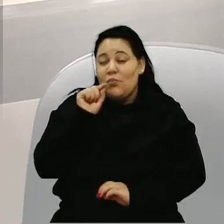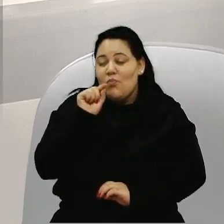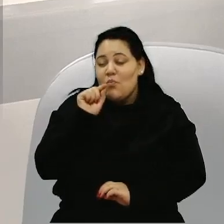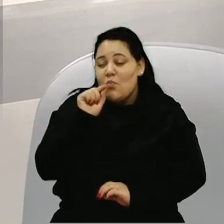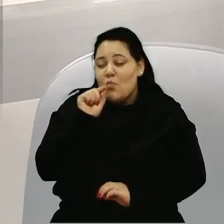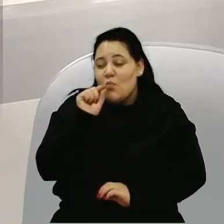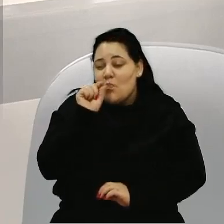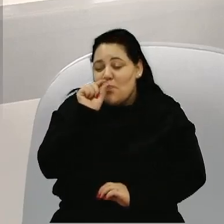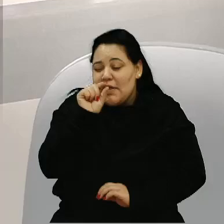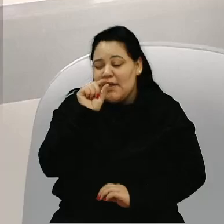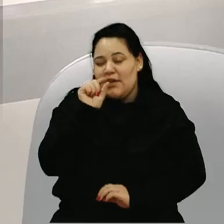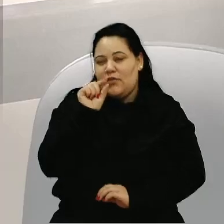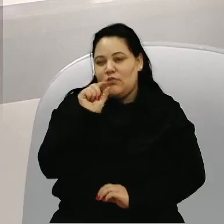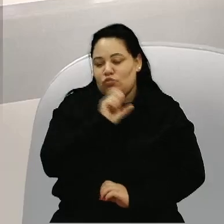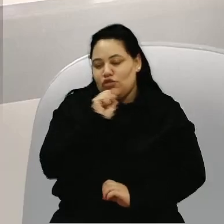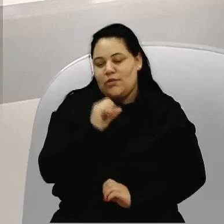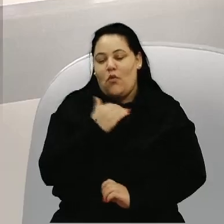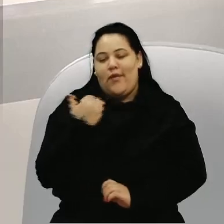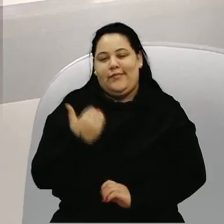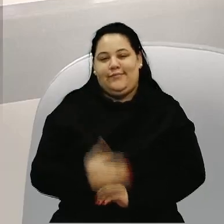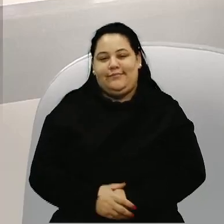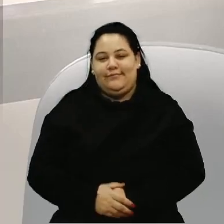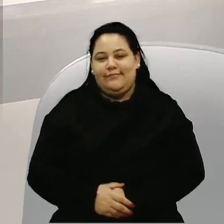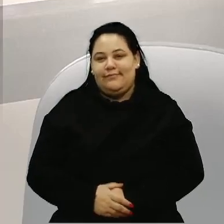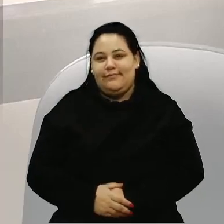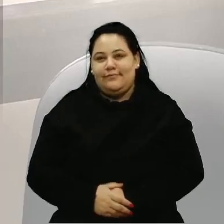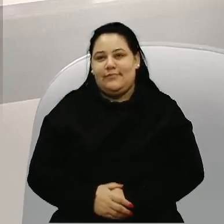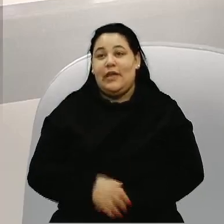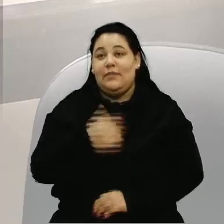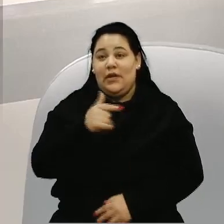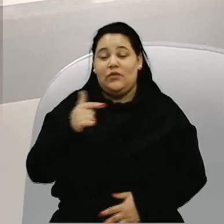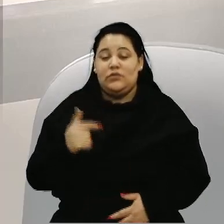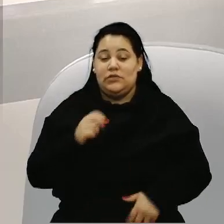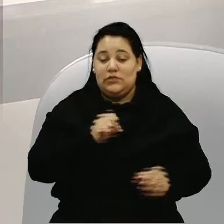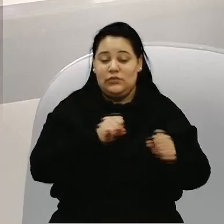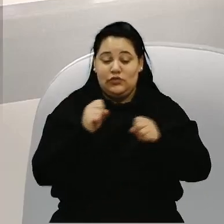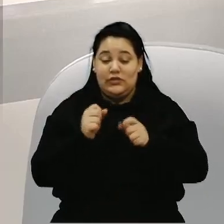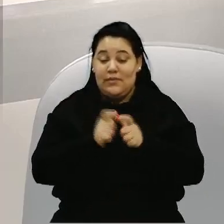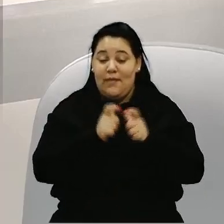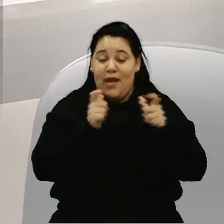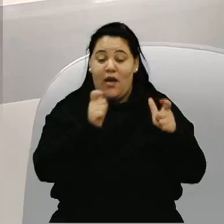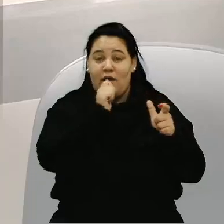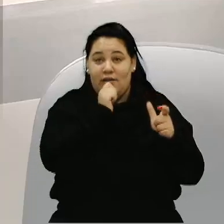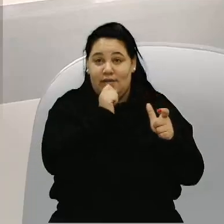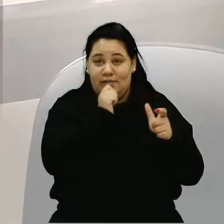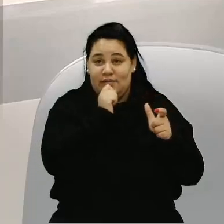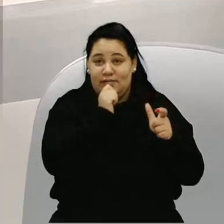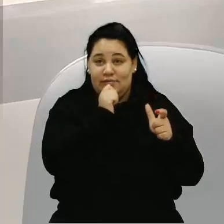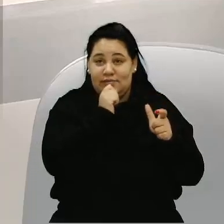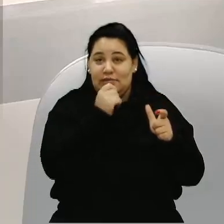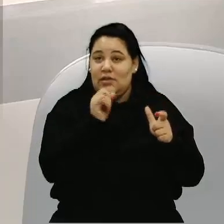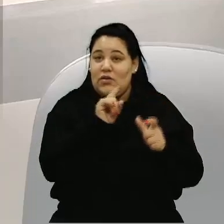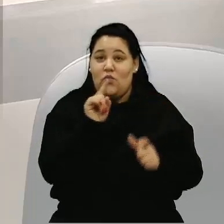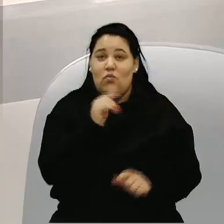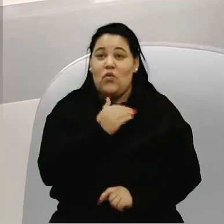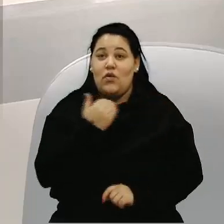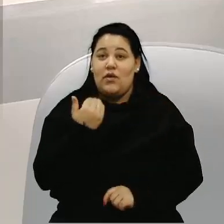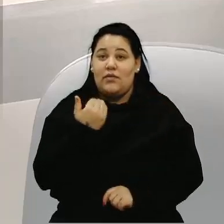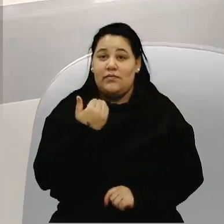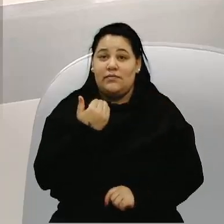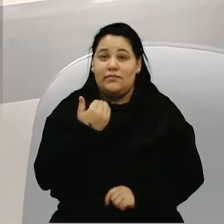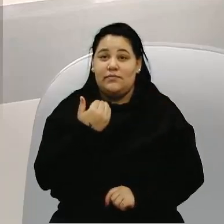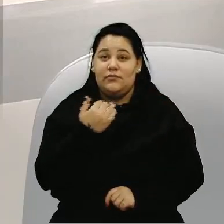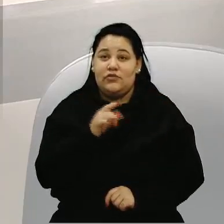E para outros que poderiam ser algo muito maior ainda, se não partir, se entrar o AVC para o